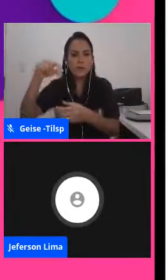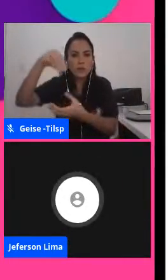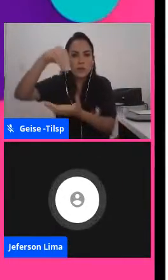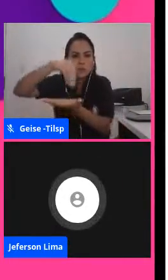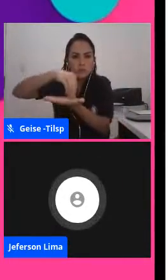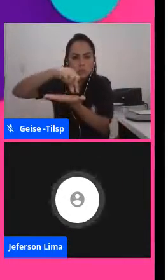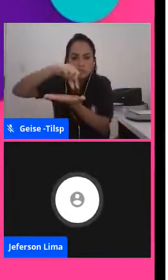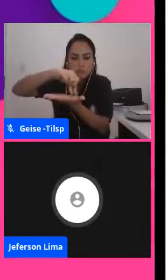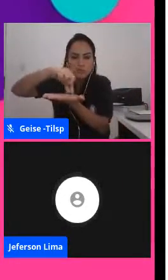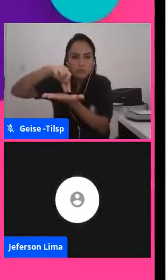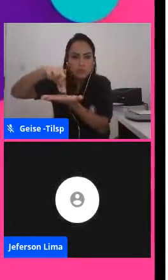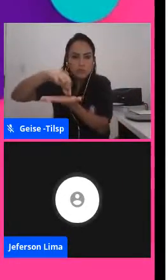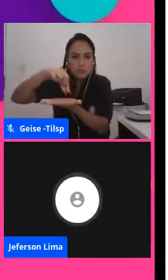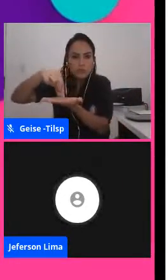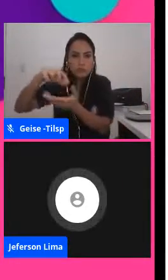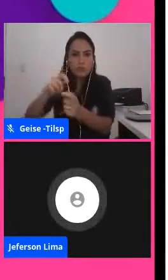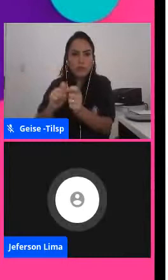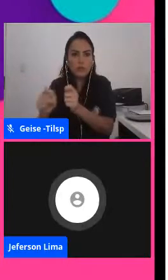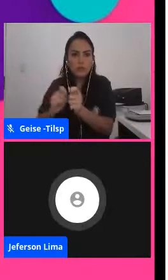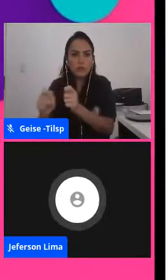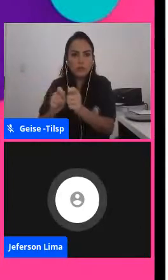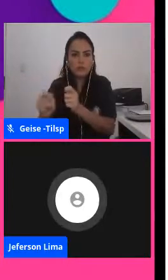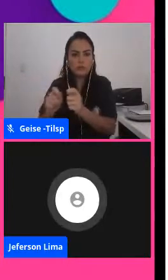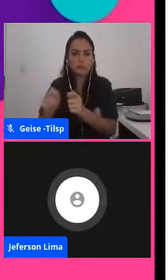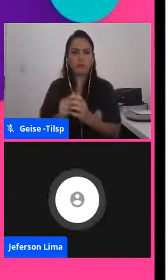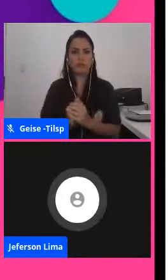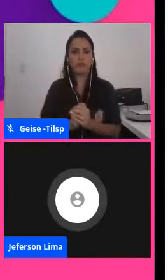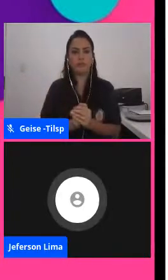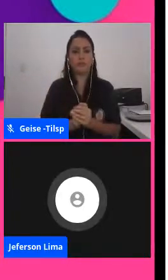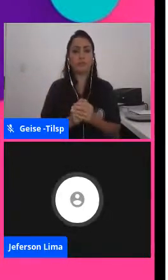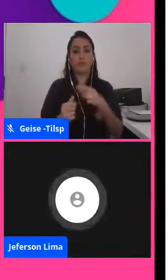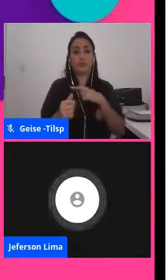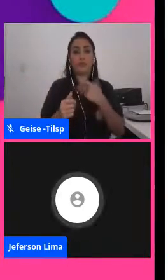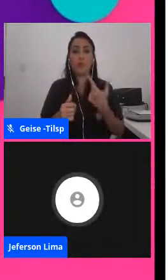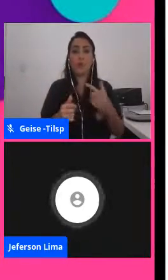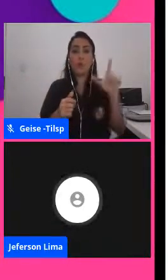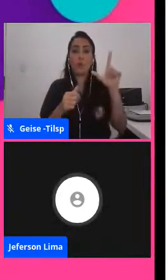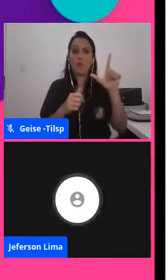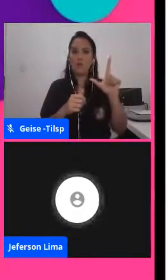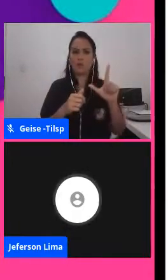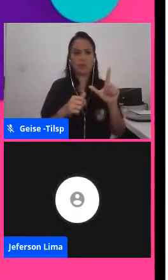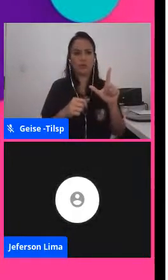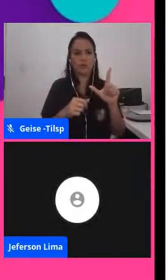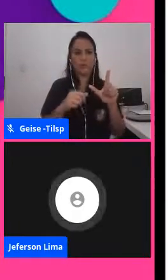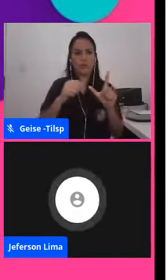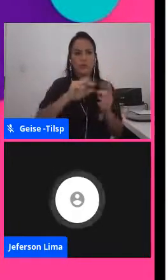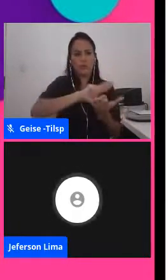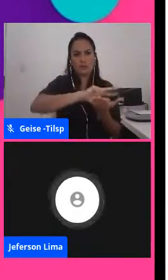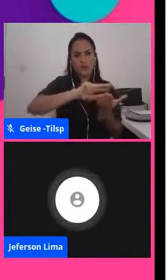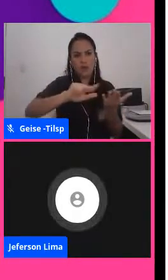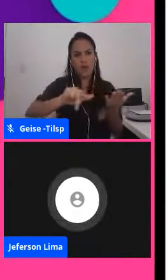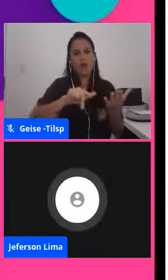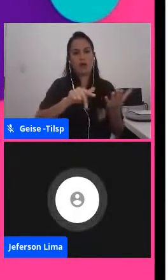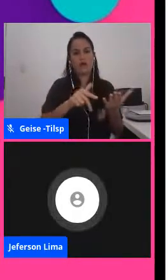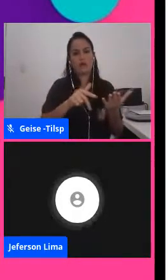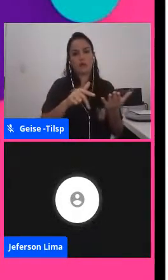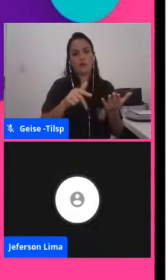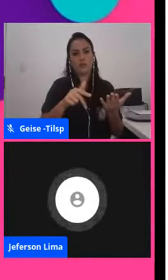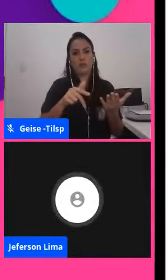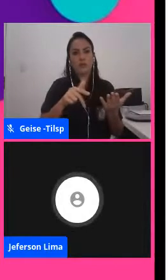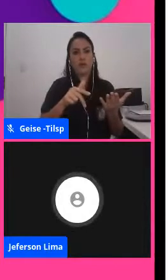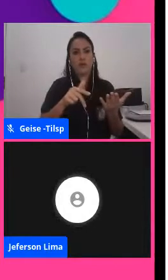aí do Uno, que são mais antigas aí. E outras soluções, né, além das ideias de programação do Arduino, são o